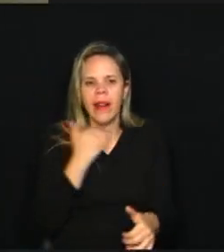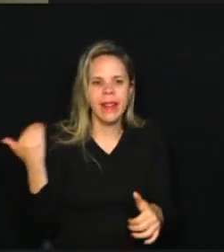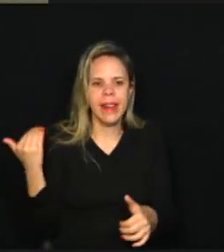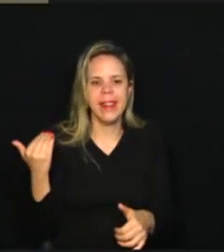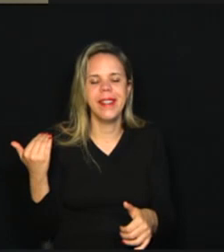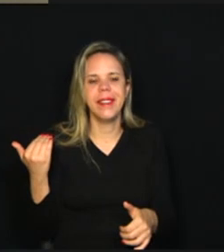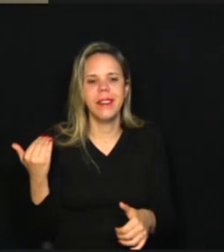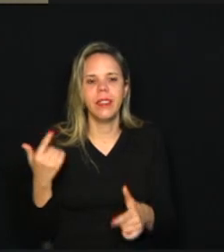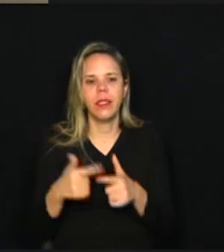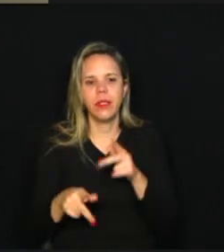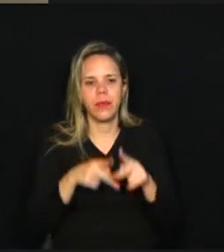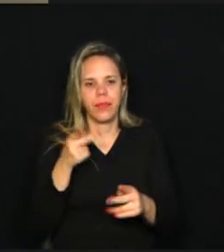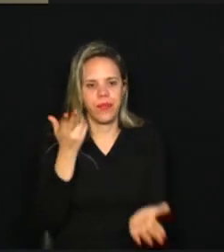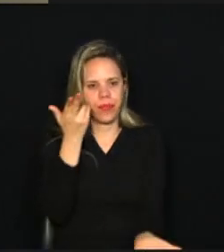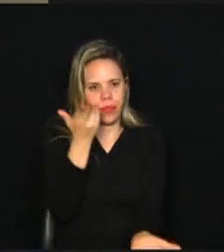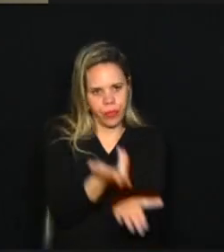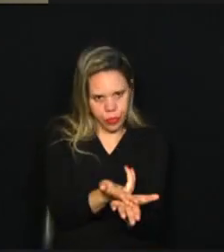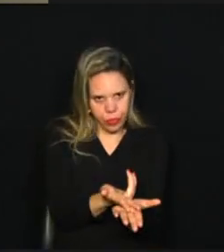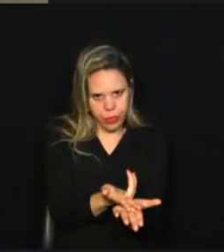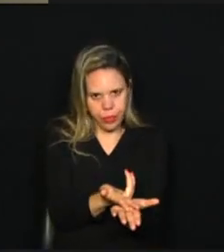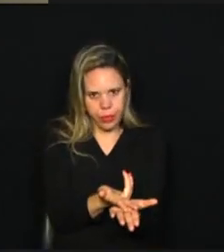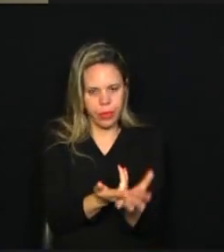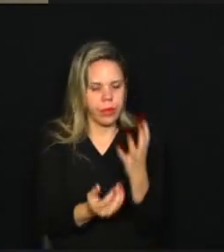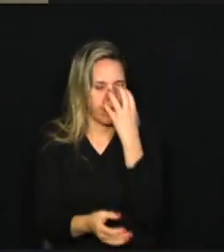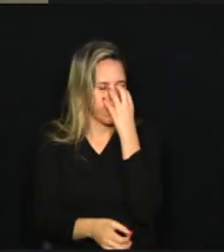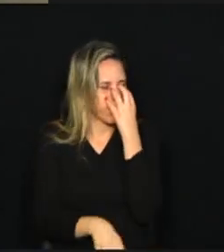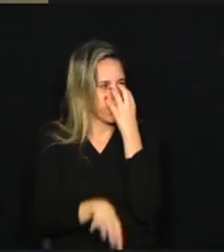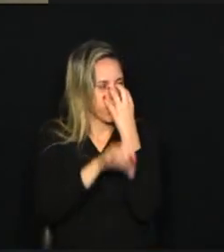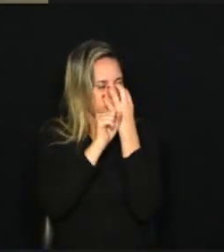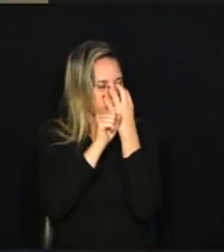SRAG dos internados, a síndrome respiratória aguda